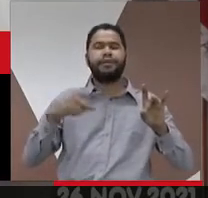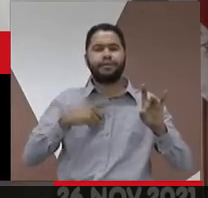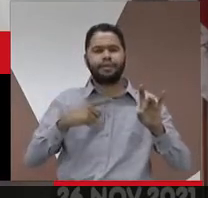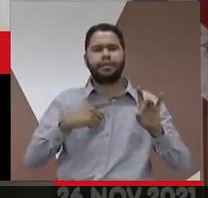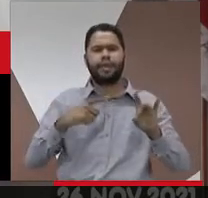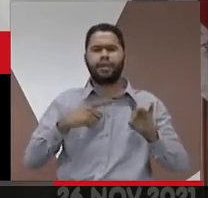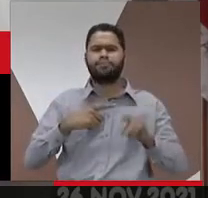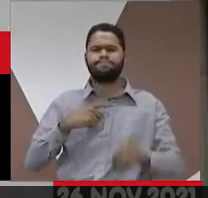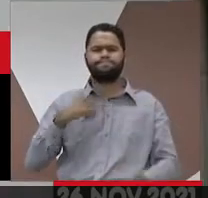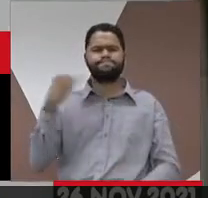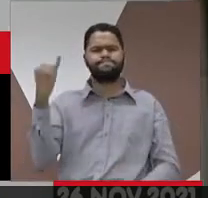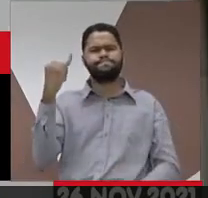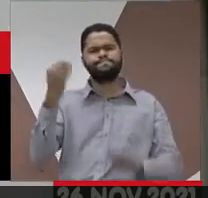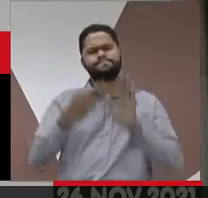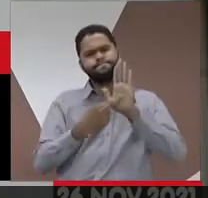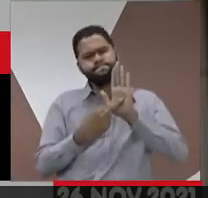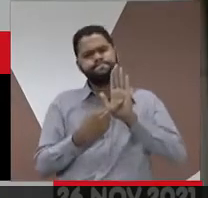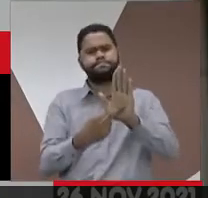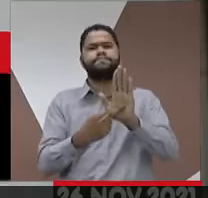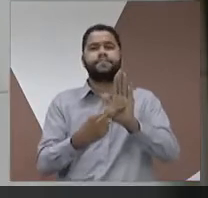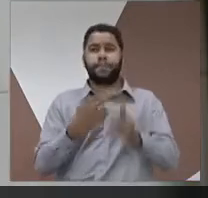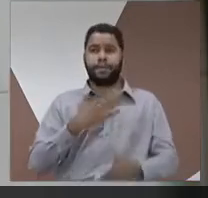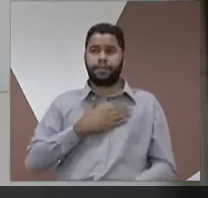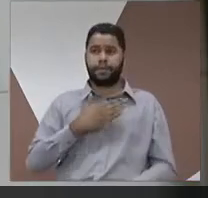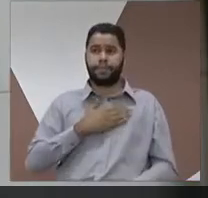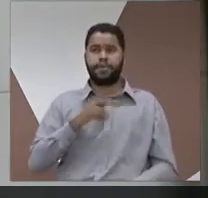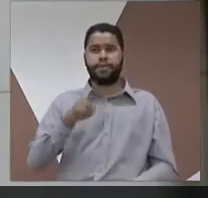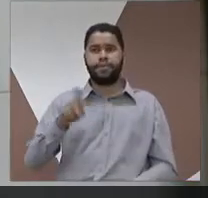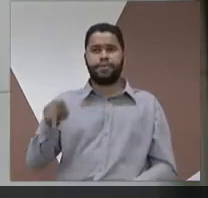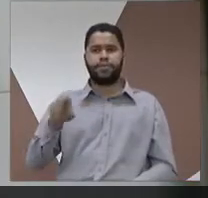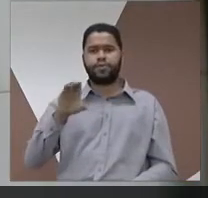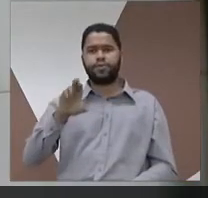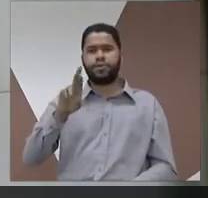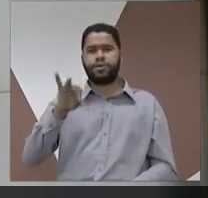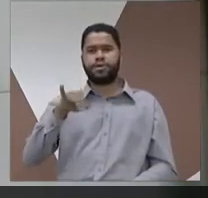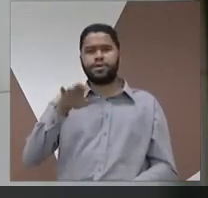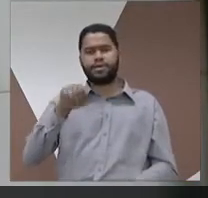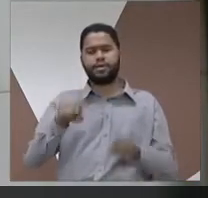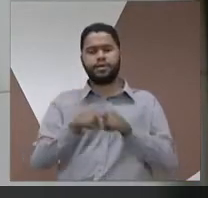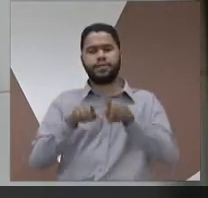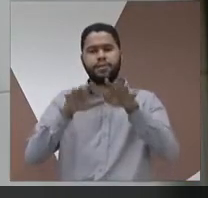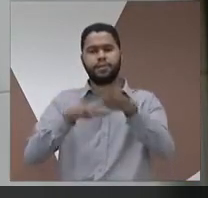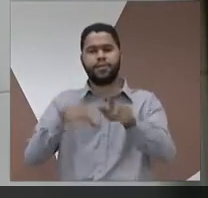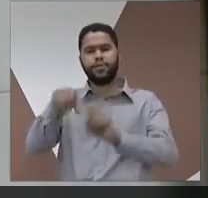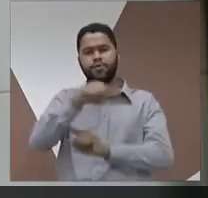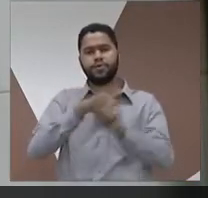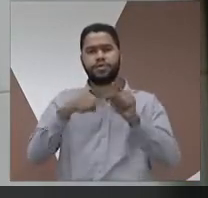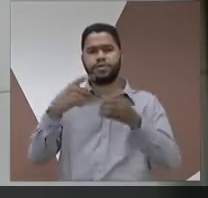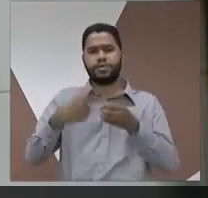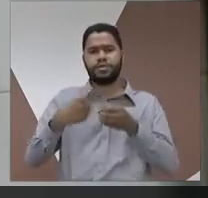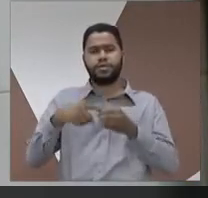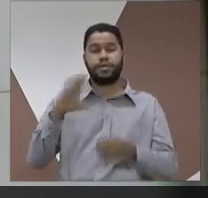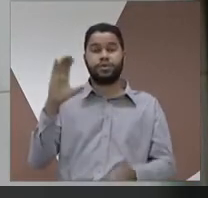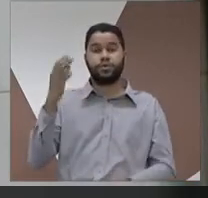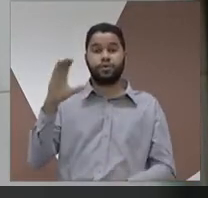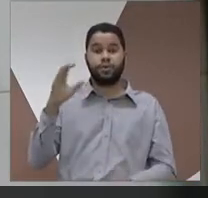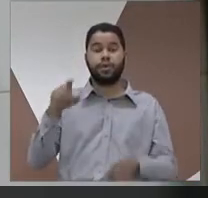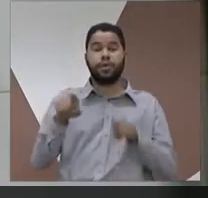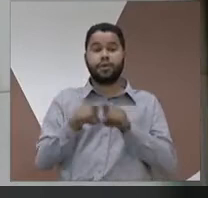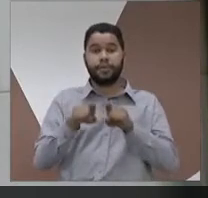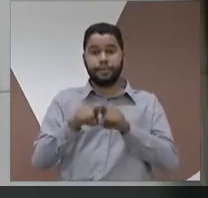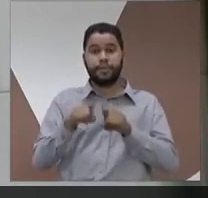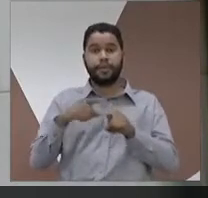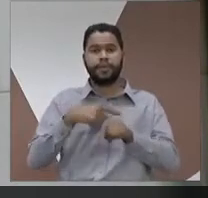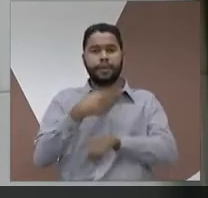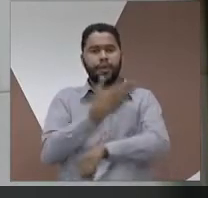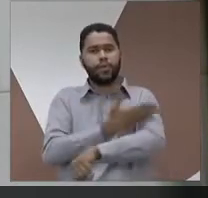uma grande representatividade para mim, para a professora Cristina, para os movimentos sociais da cidade de Contagem, porque, inclusive, a gente tem